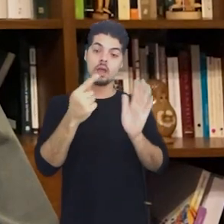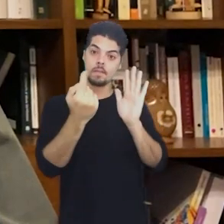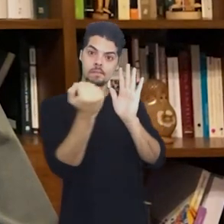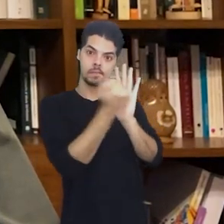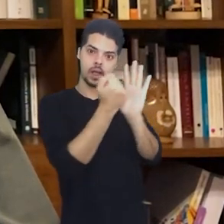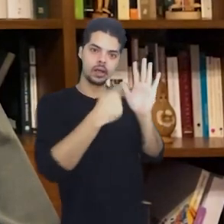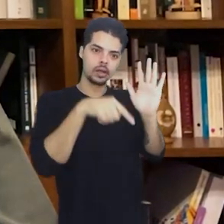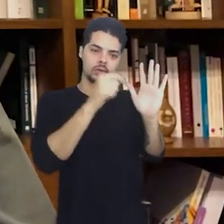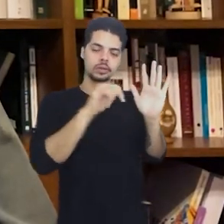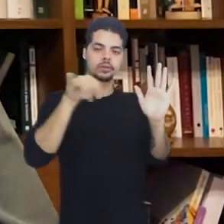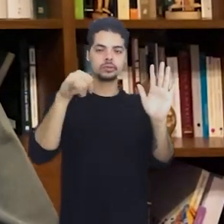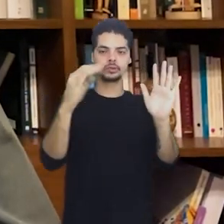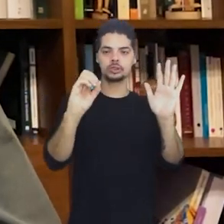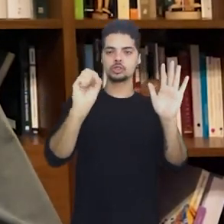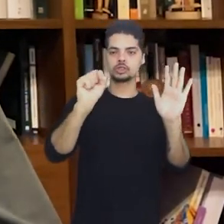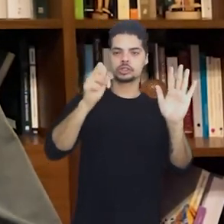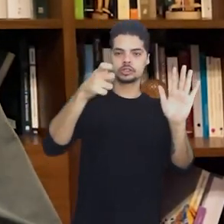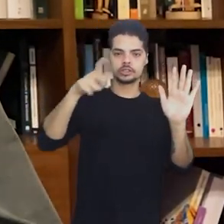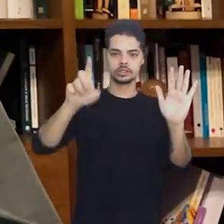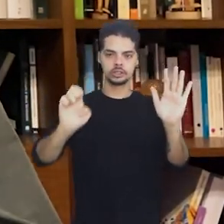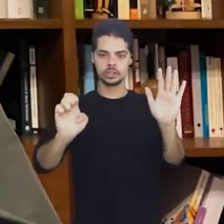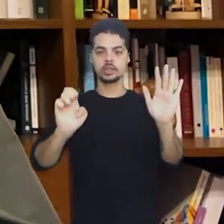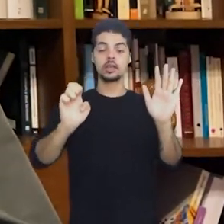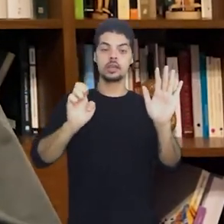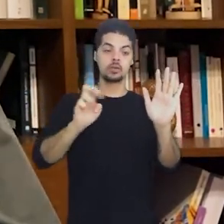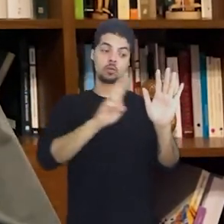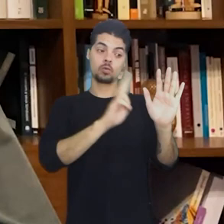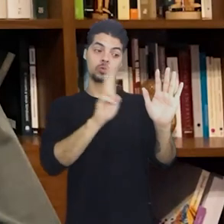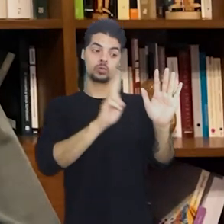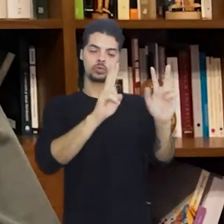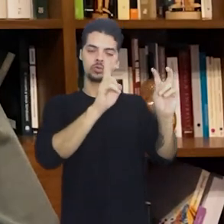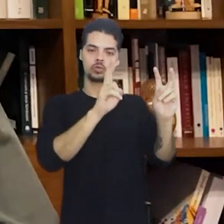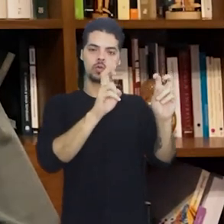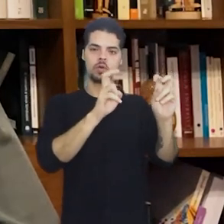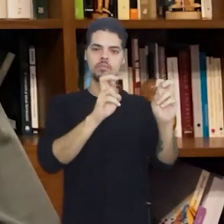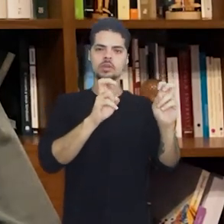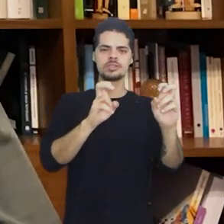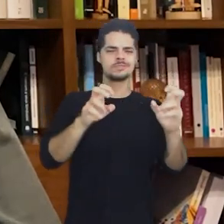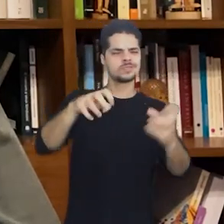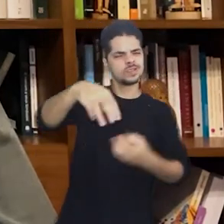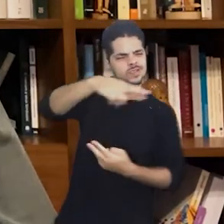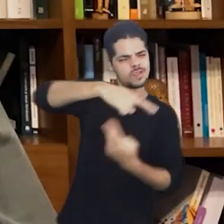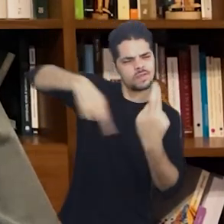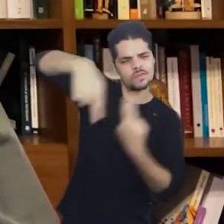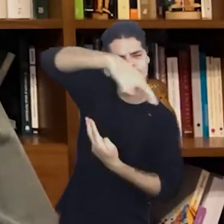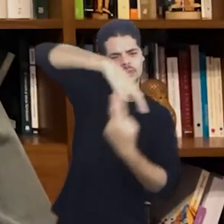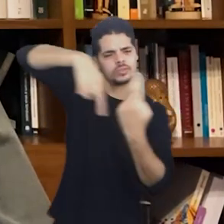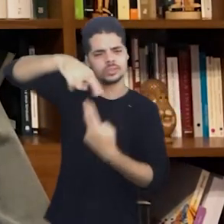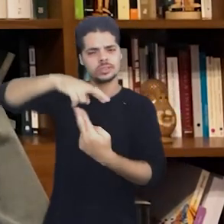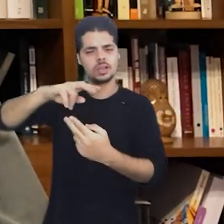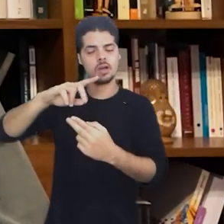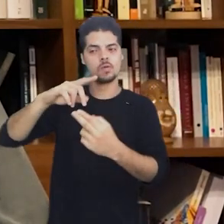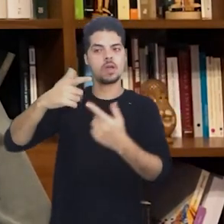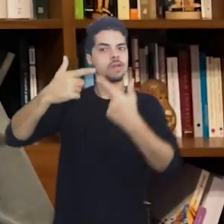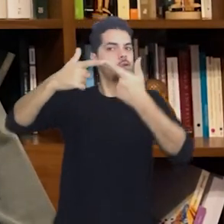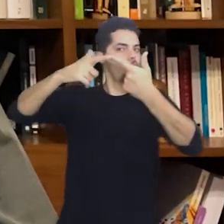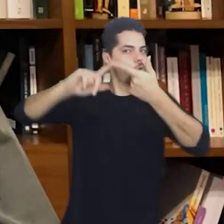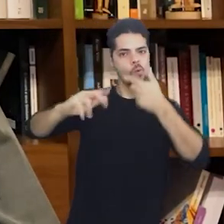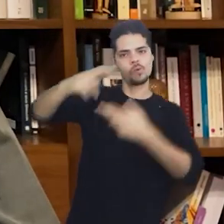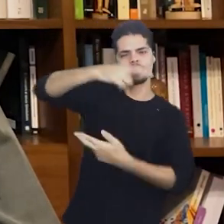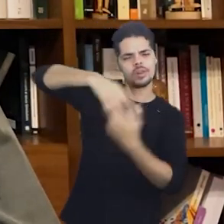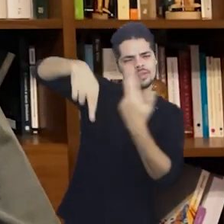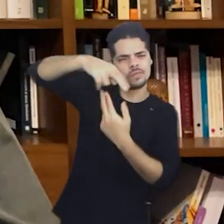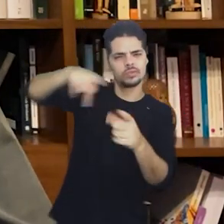do José Honório Rodrigues Ele tem uma obra geral sobre a independência que se chama Independência e contra revolução